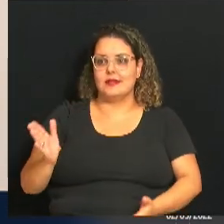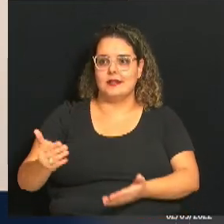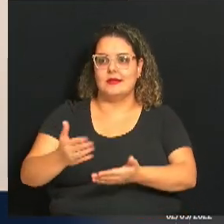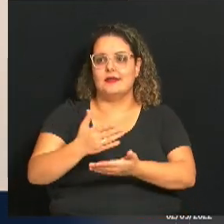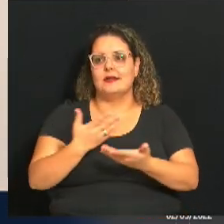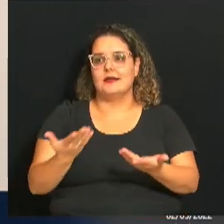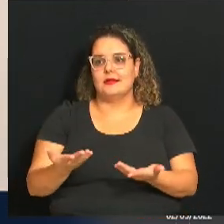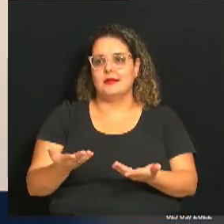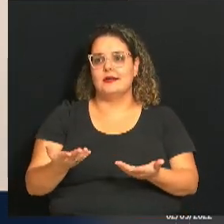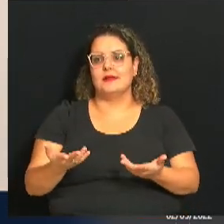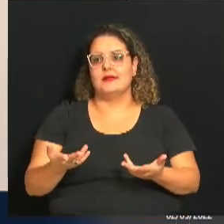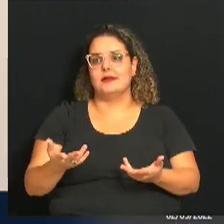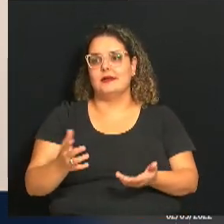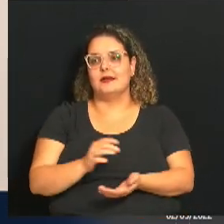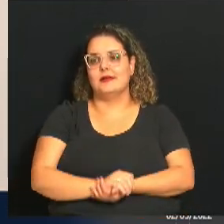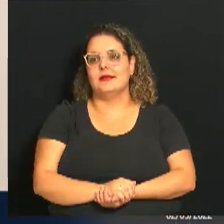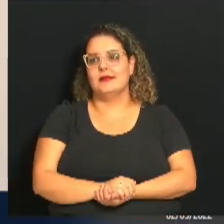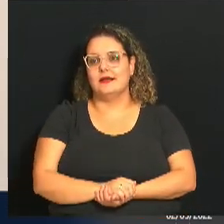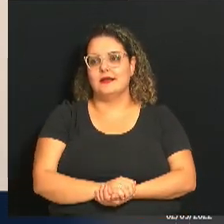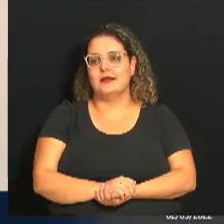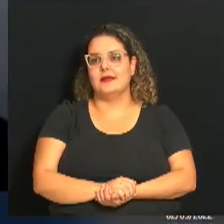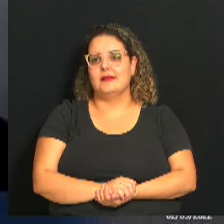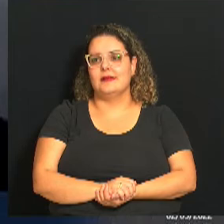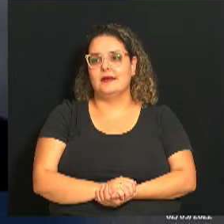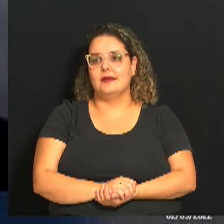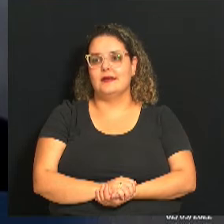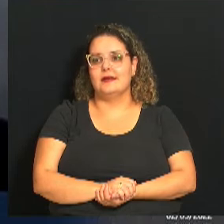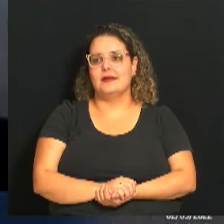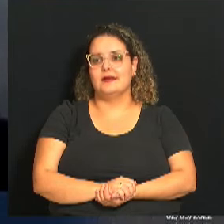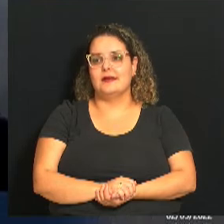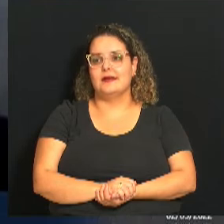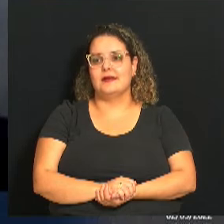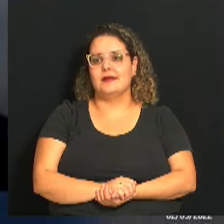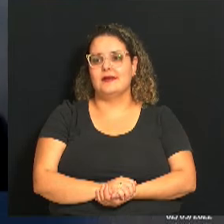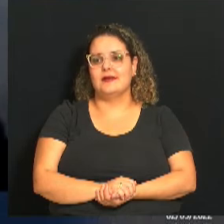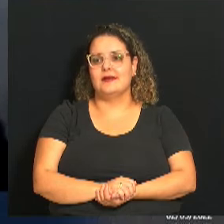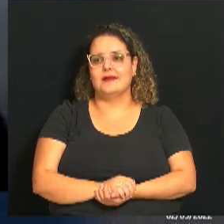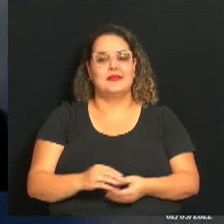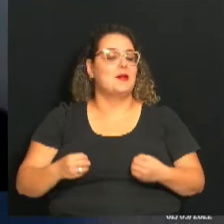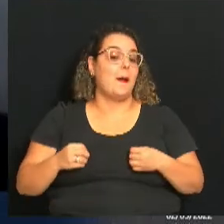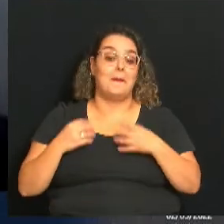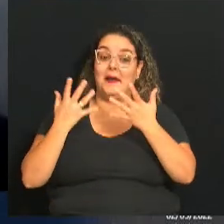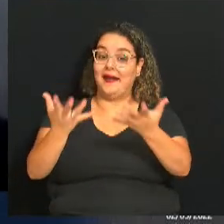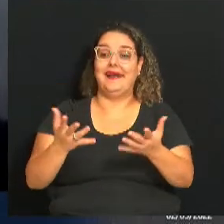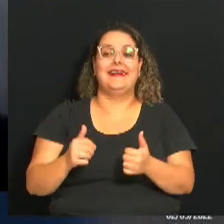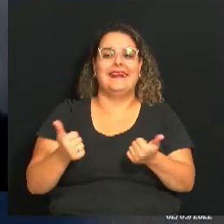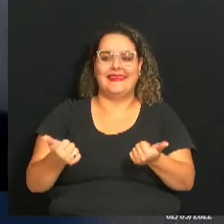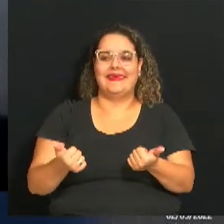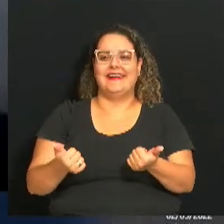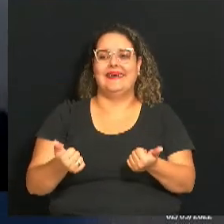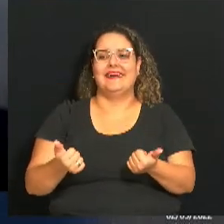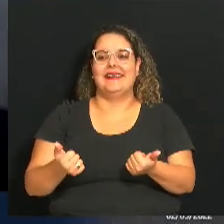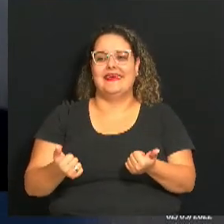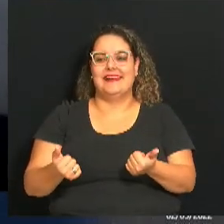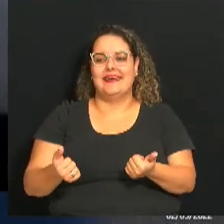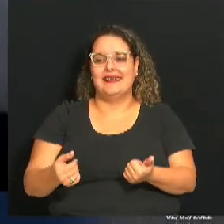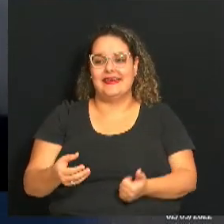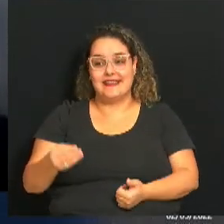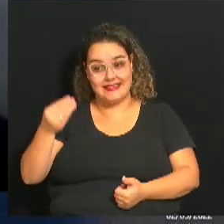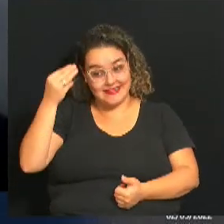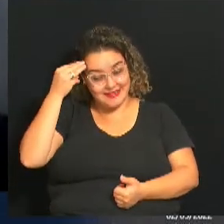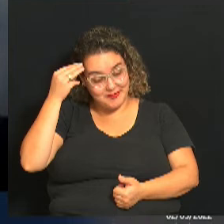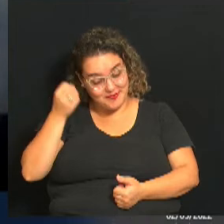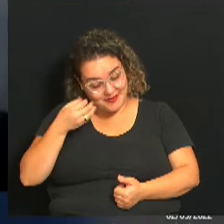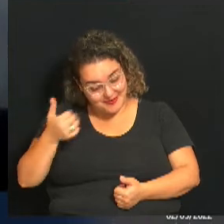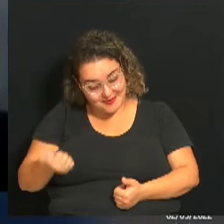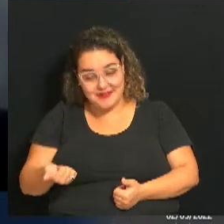vai reconstruindo aí. Você jogou tudo, né? Mas vamos lá, se a minha memória não falhar, talvez qualquer